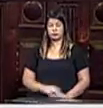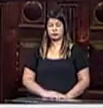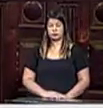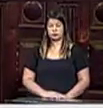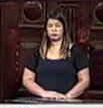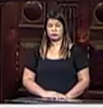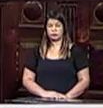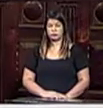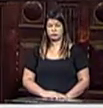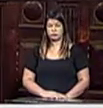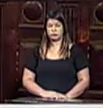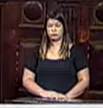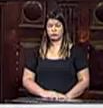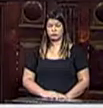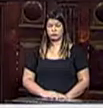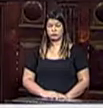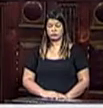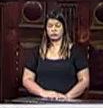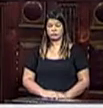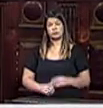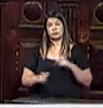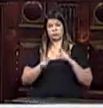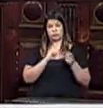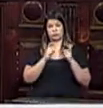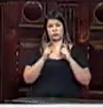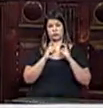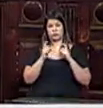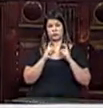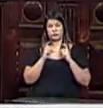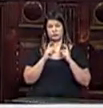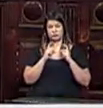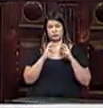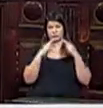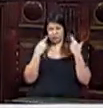de uma audiência pública